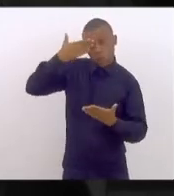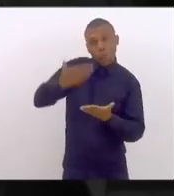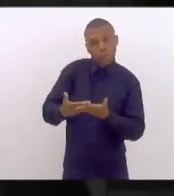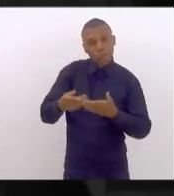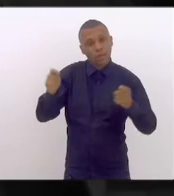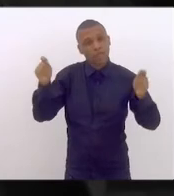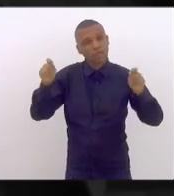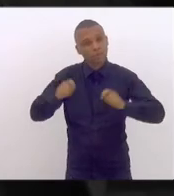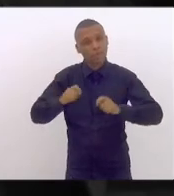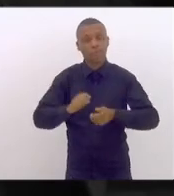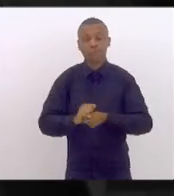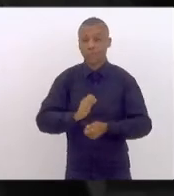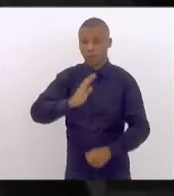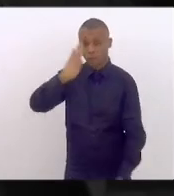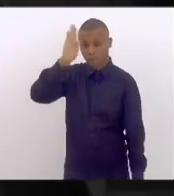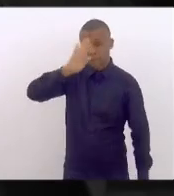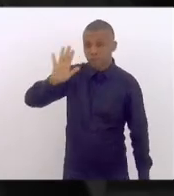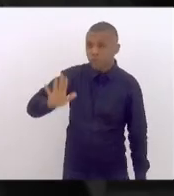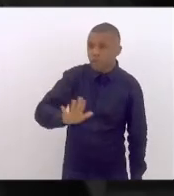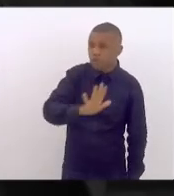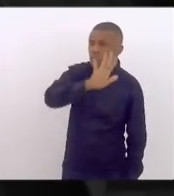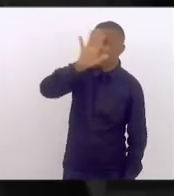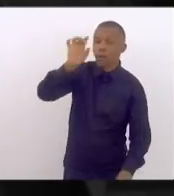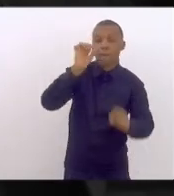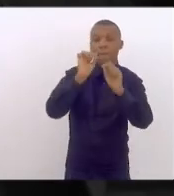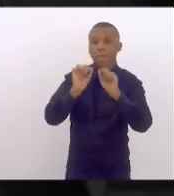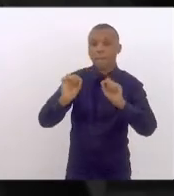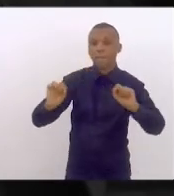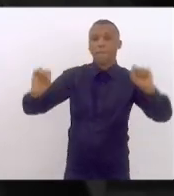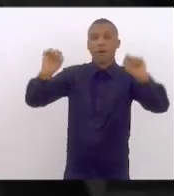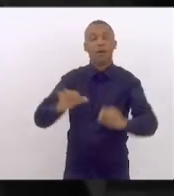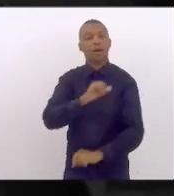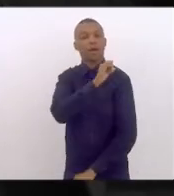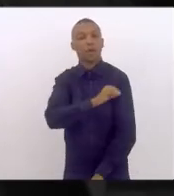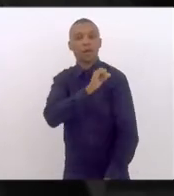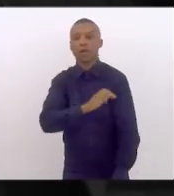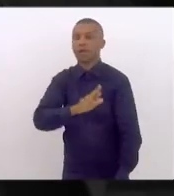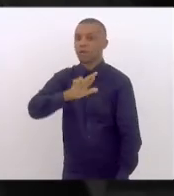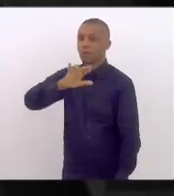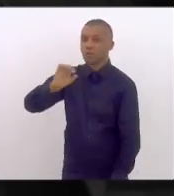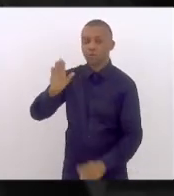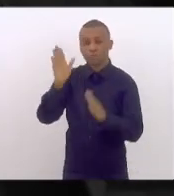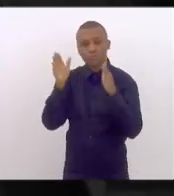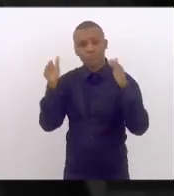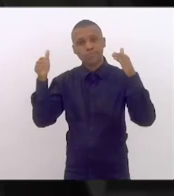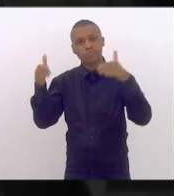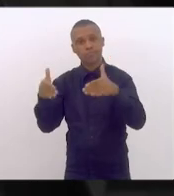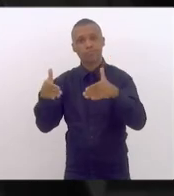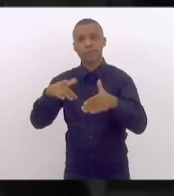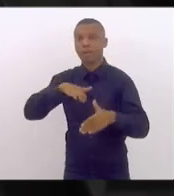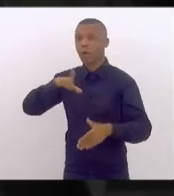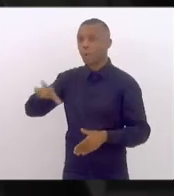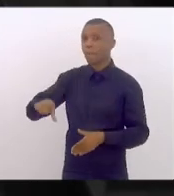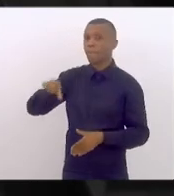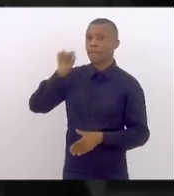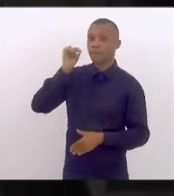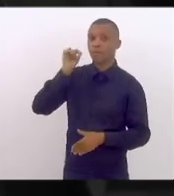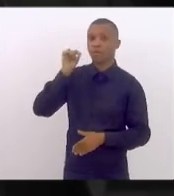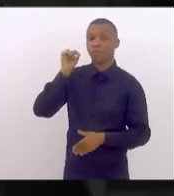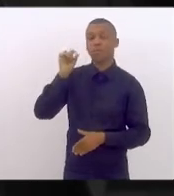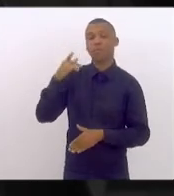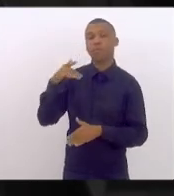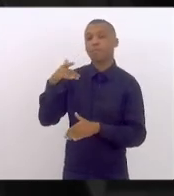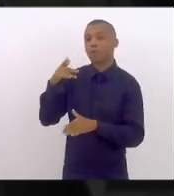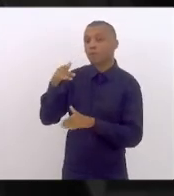que o Brasil de modo geral e o Rio de Janeiro em particular faça uma opção pelo